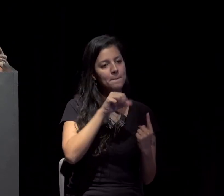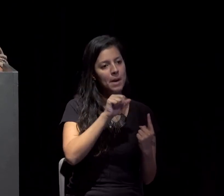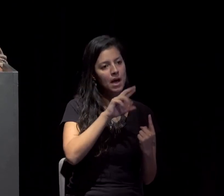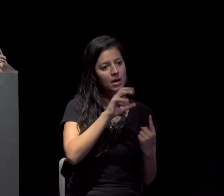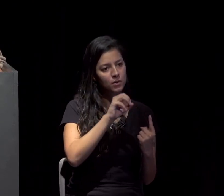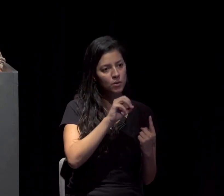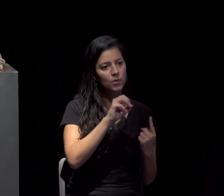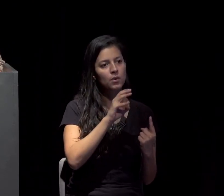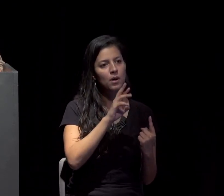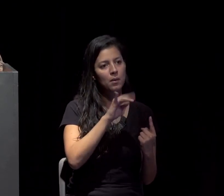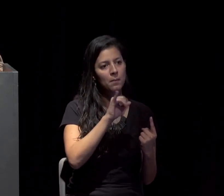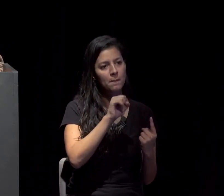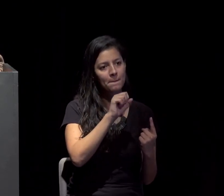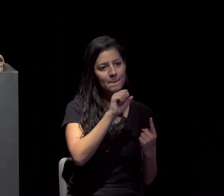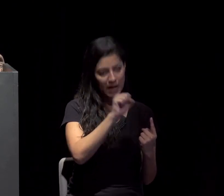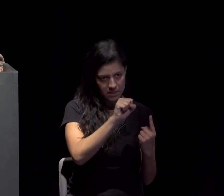Luz,